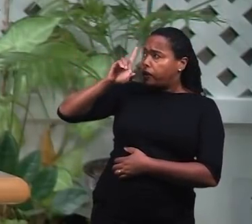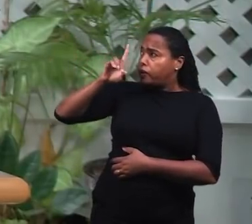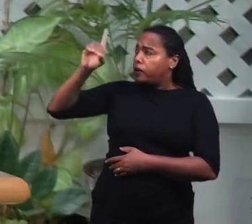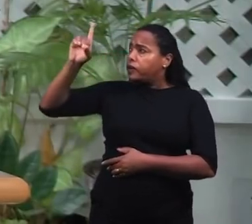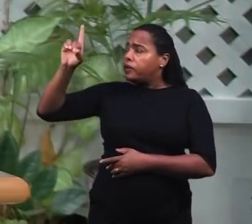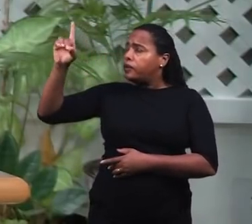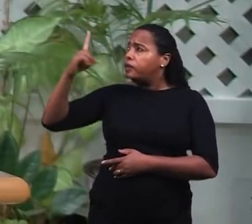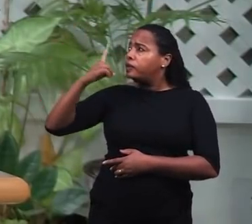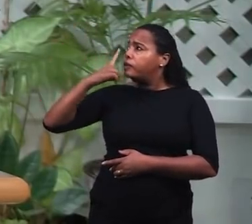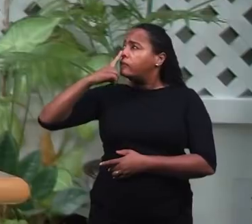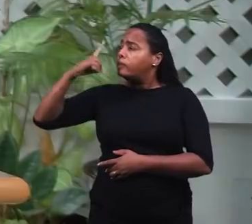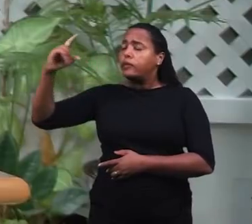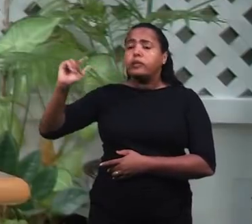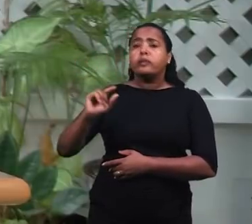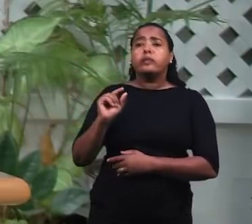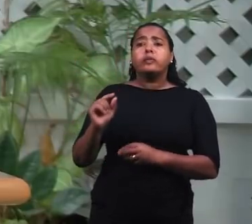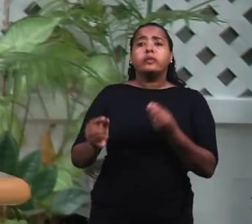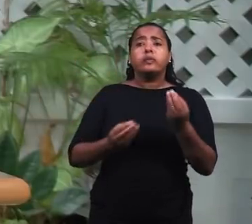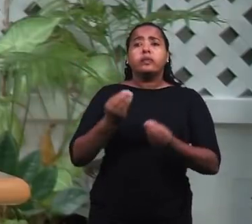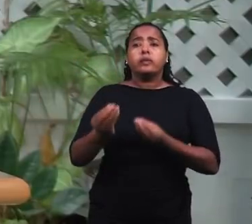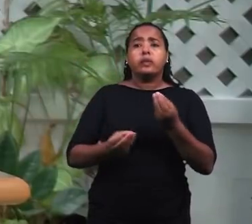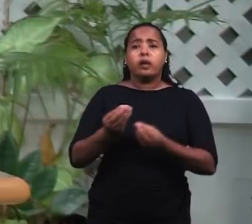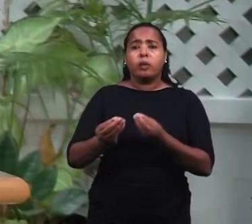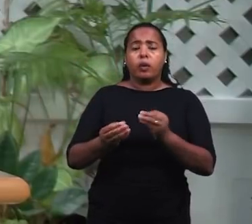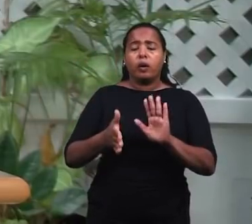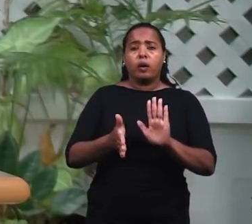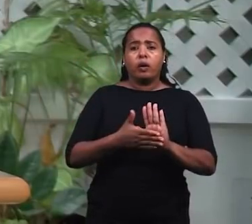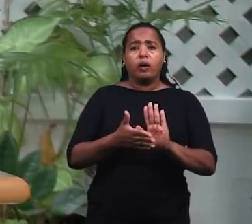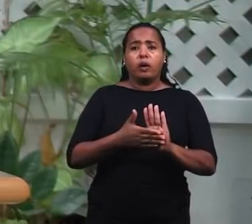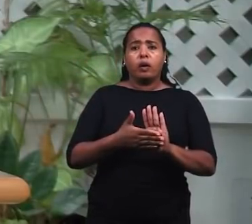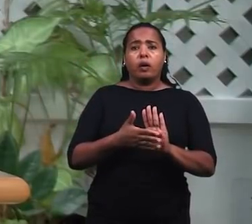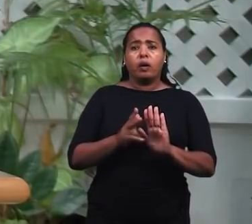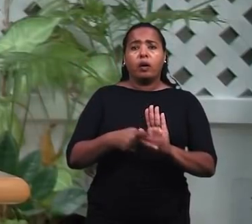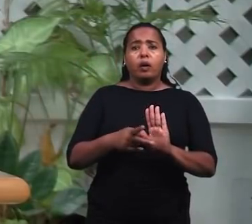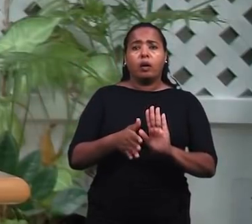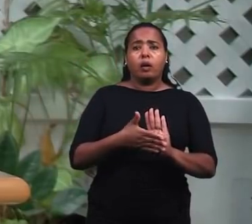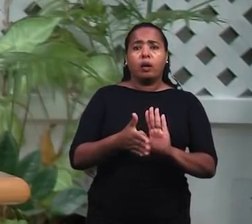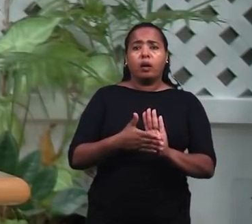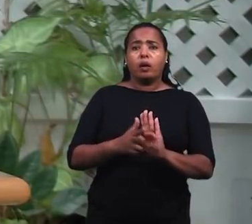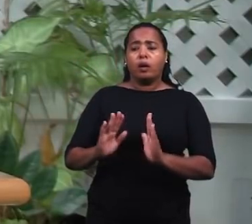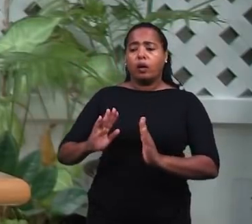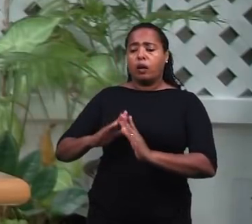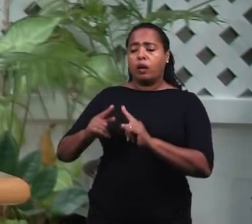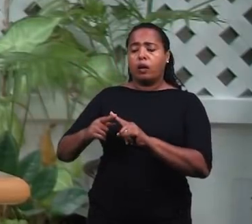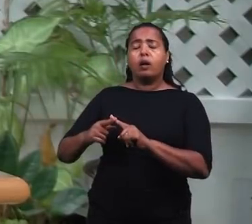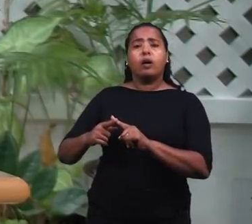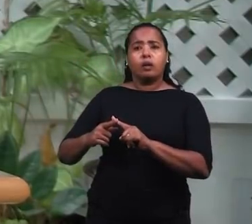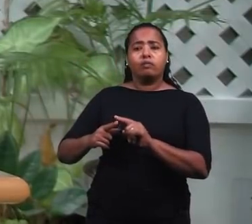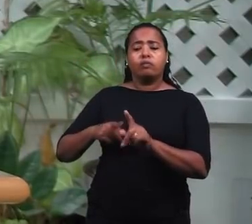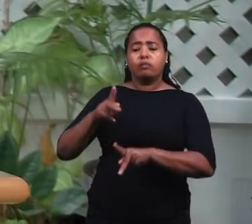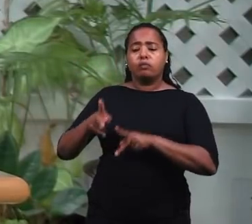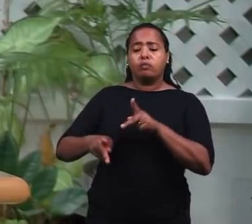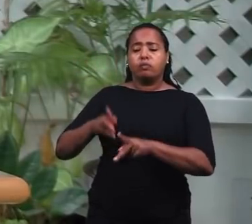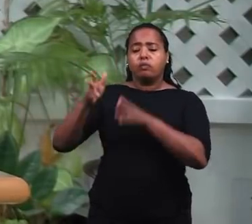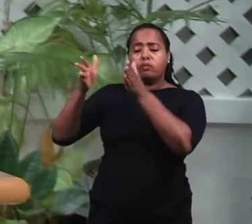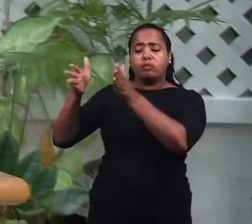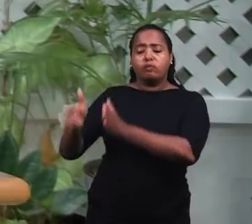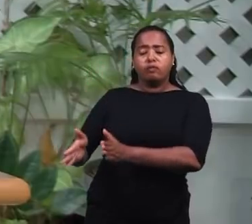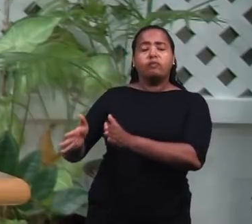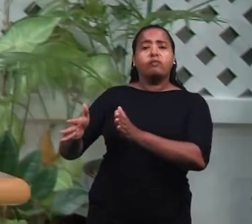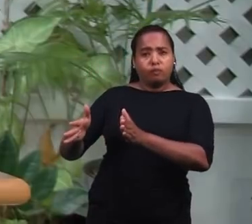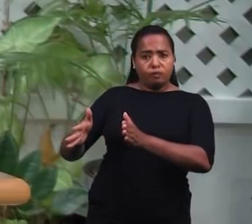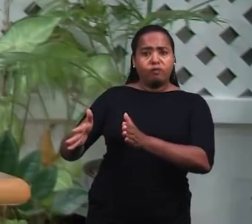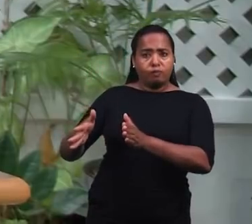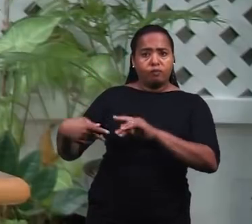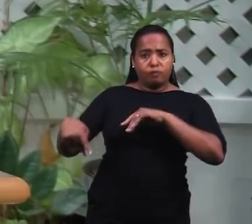está em um projeto que se chama Igreja, a Igreja